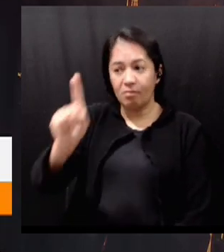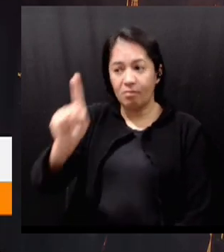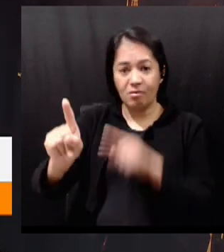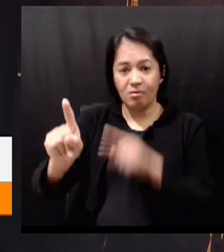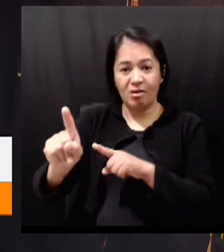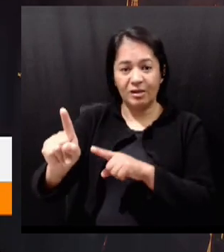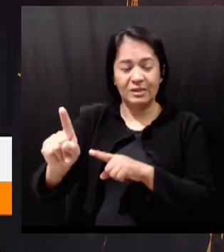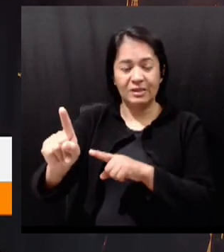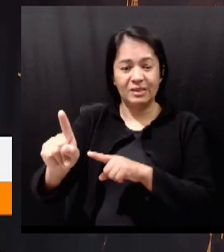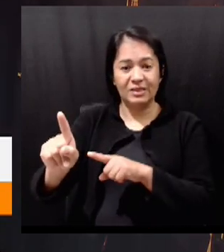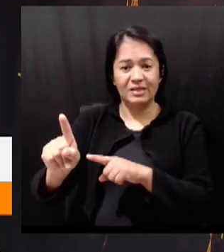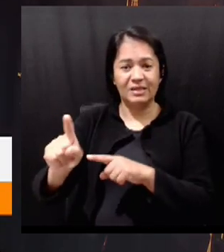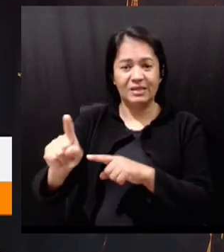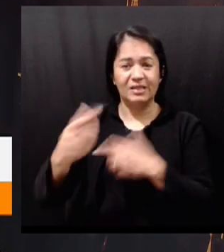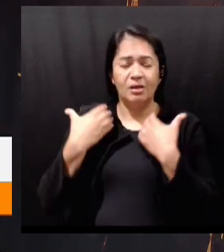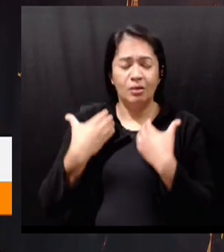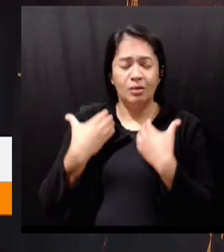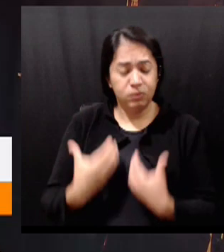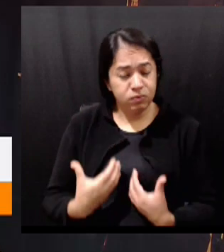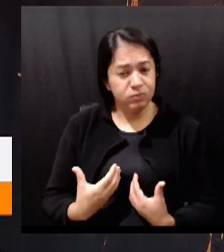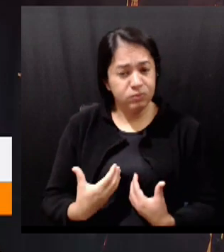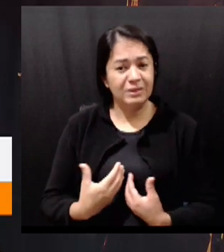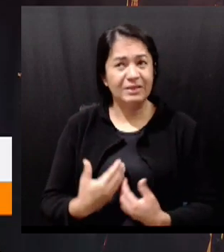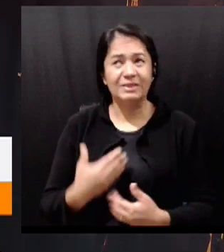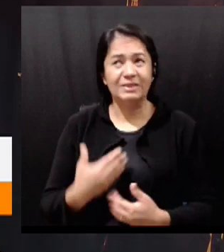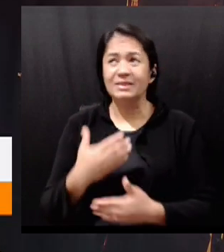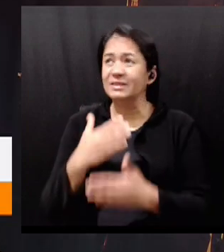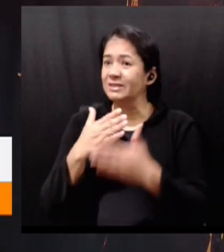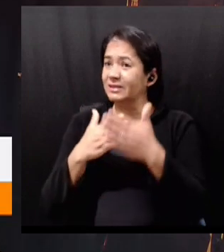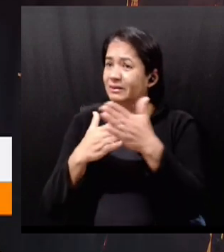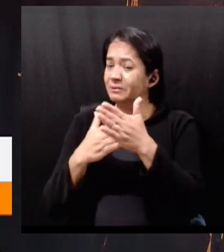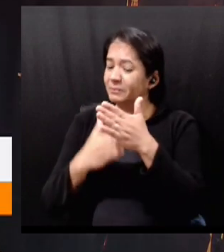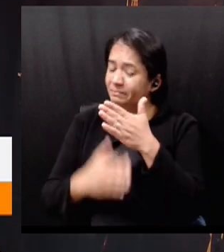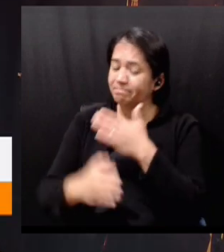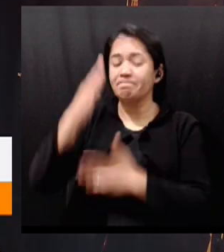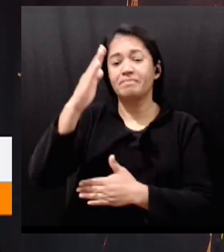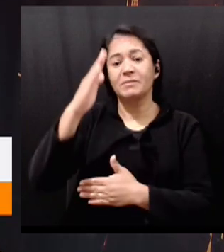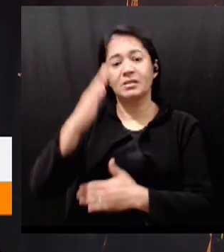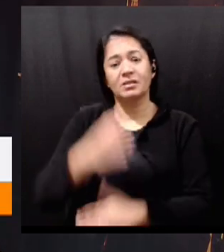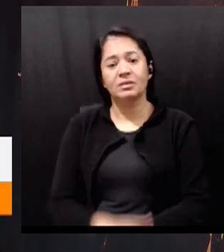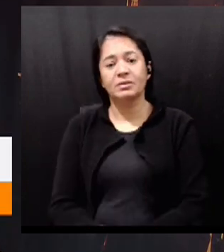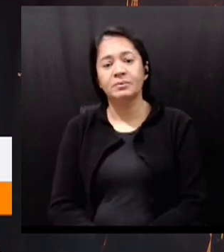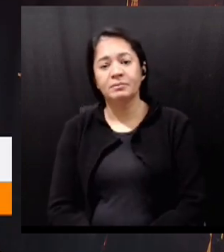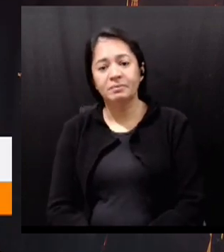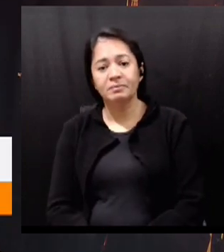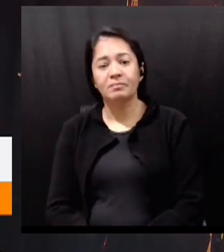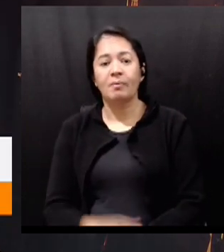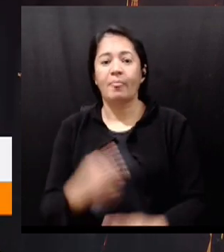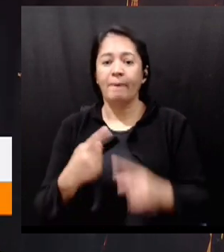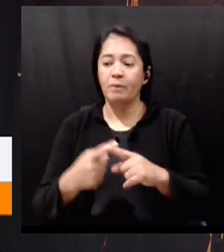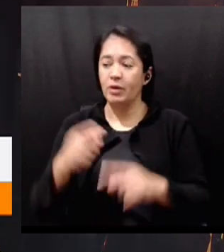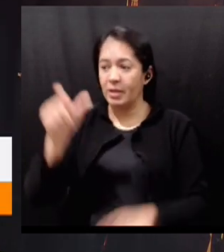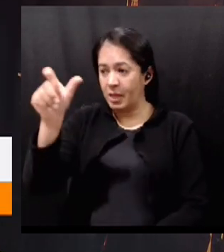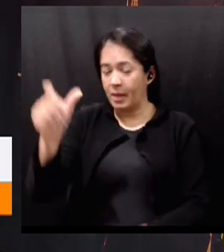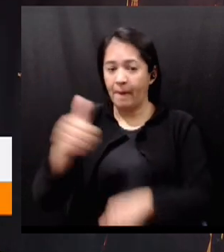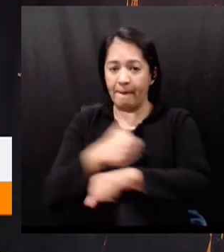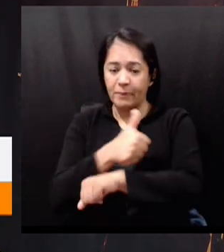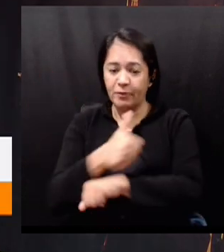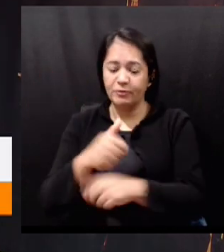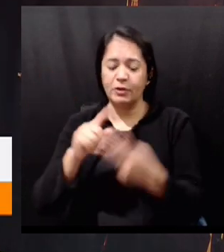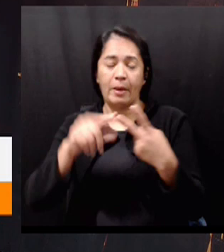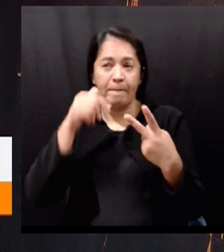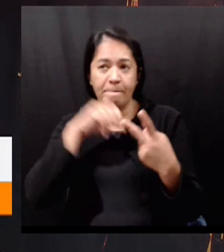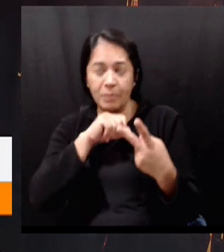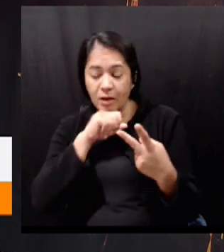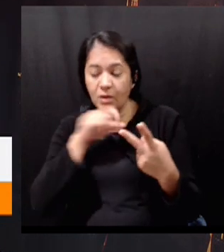sobrecarga, ela ultrapassa o limite do limite, porque além de profissional, é mãe, né,